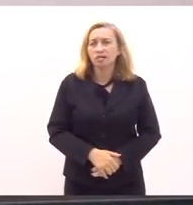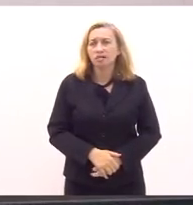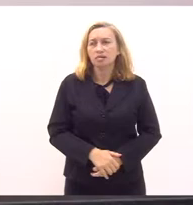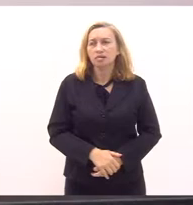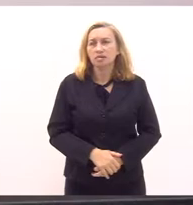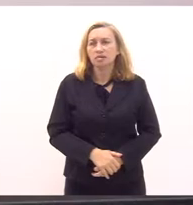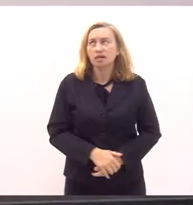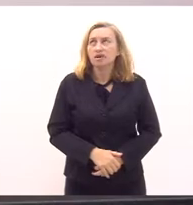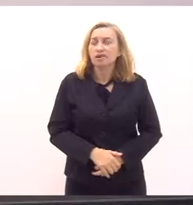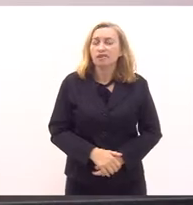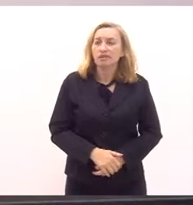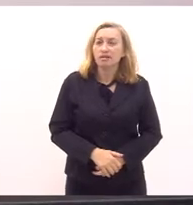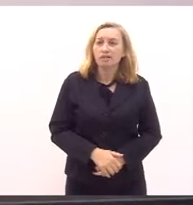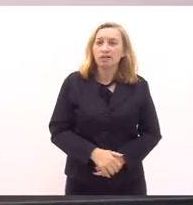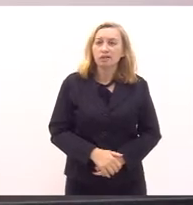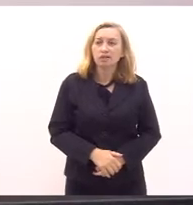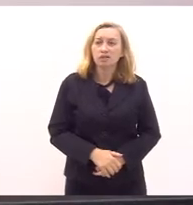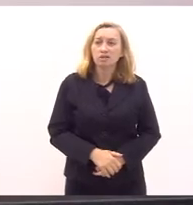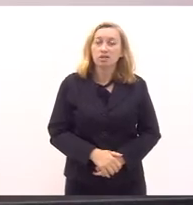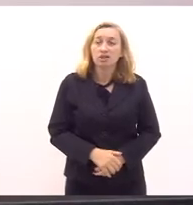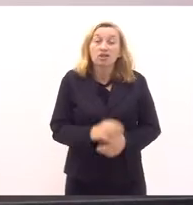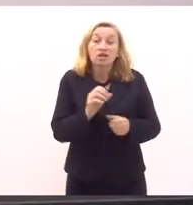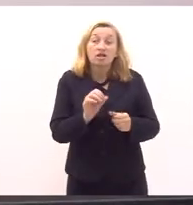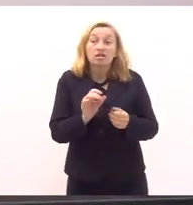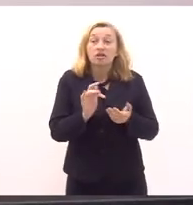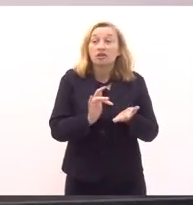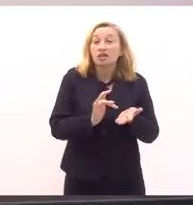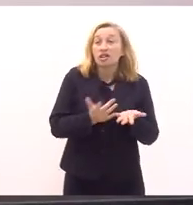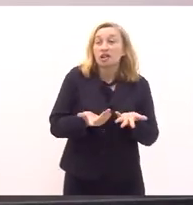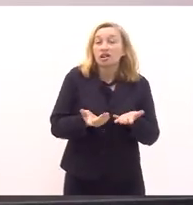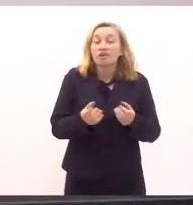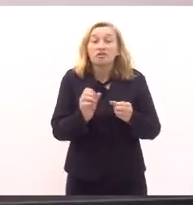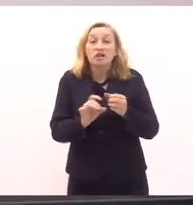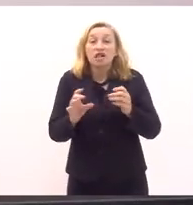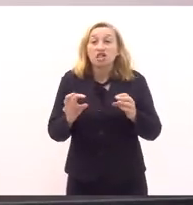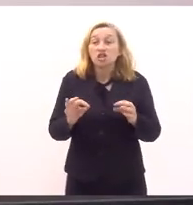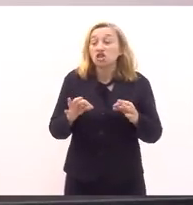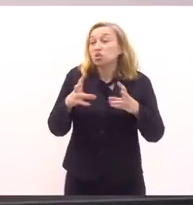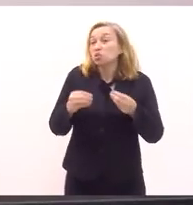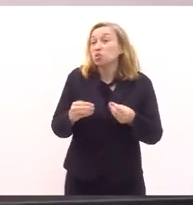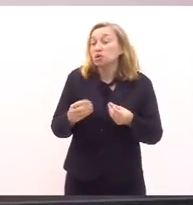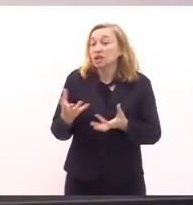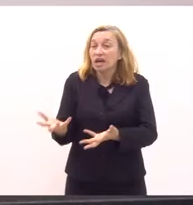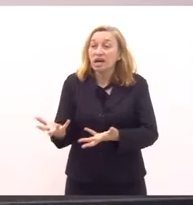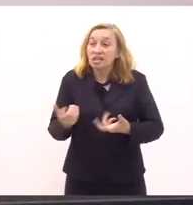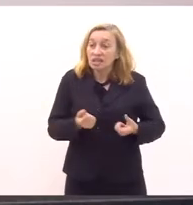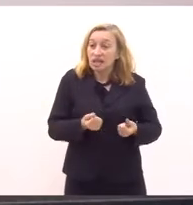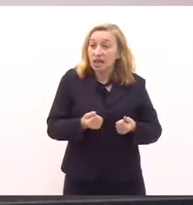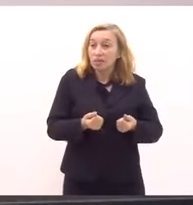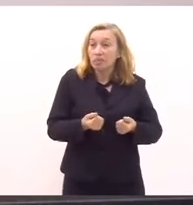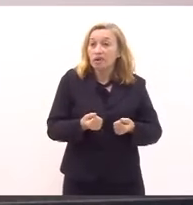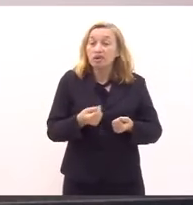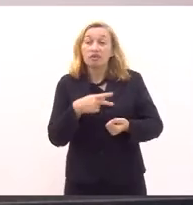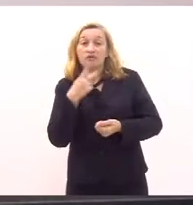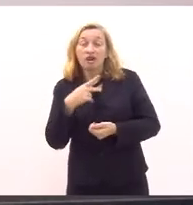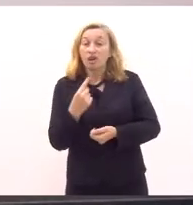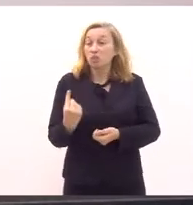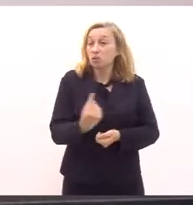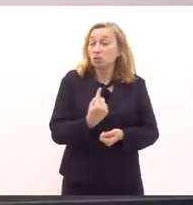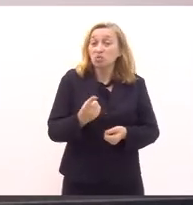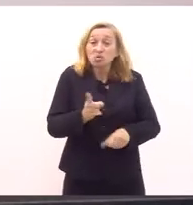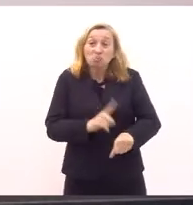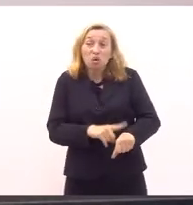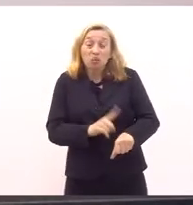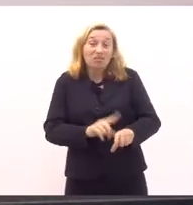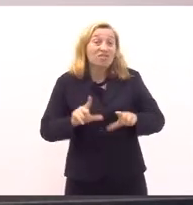Não adianta ficar fazendo, faz de conta que nos recebe, faz de conta que está nos atendendo, e no final das